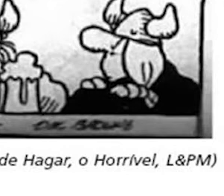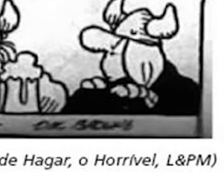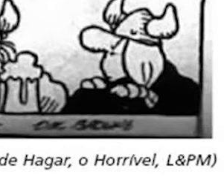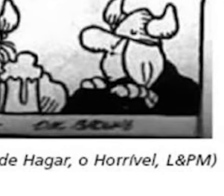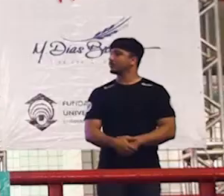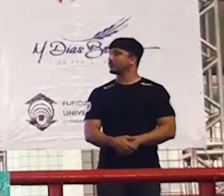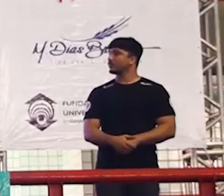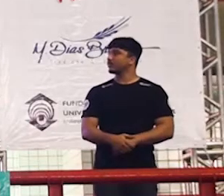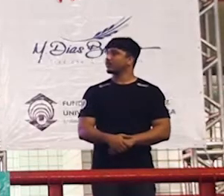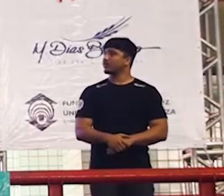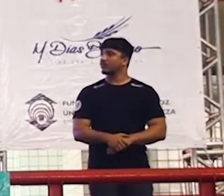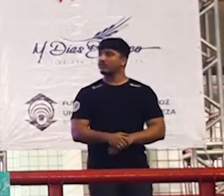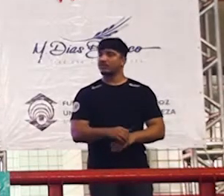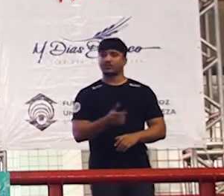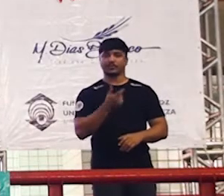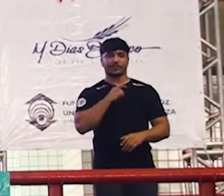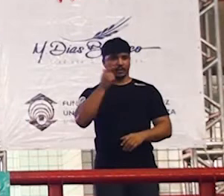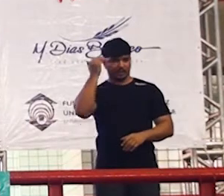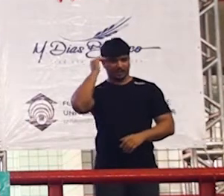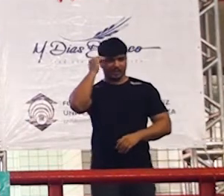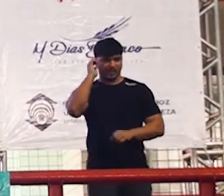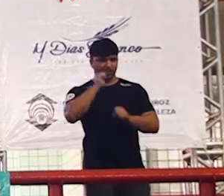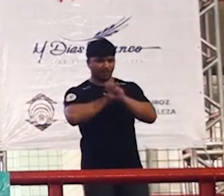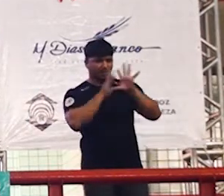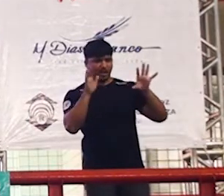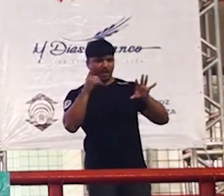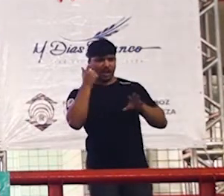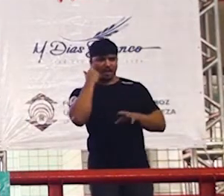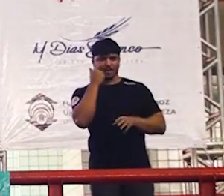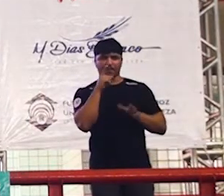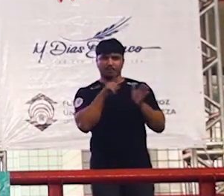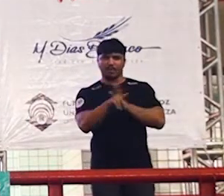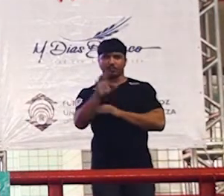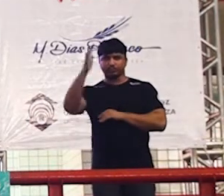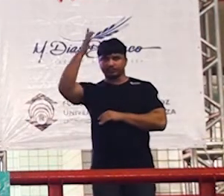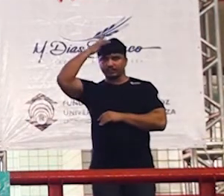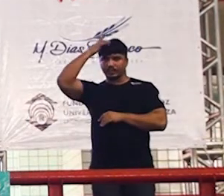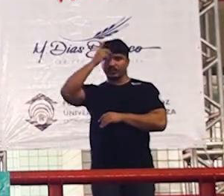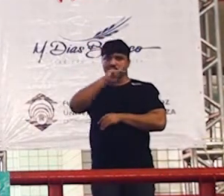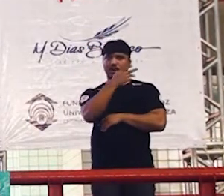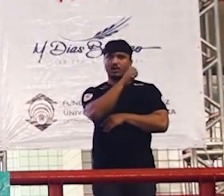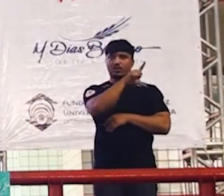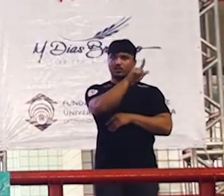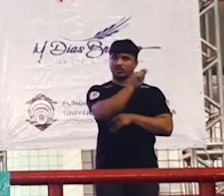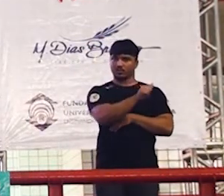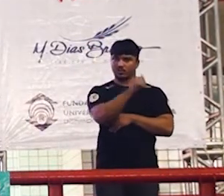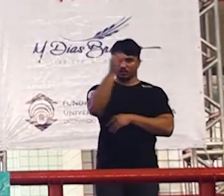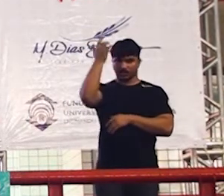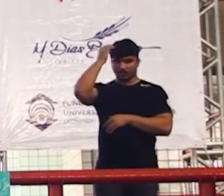O colega do H entendeu a perguntinha da Elga?